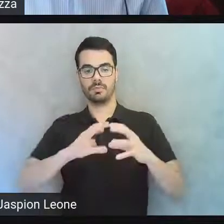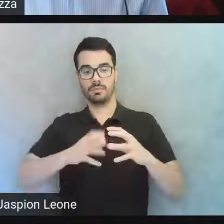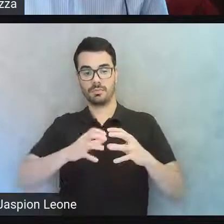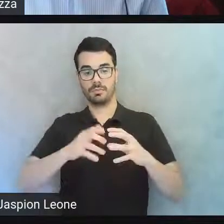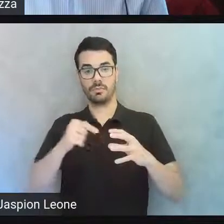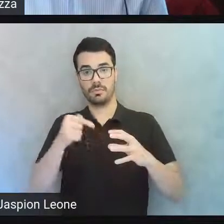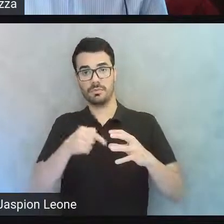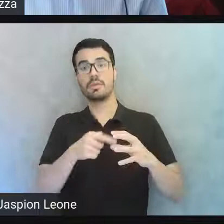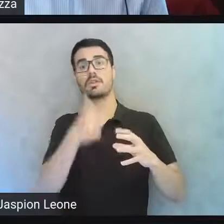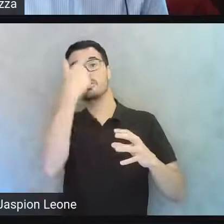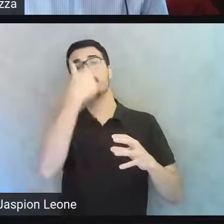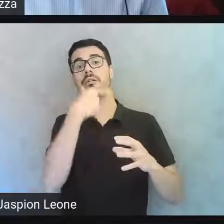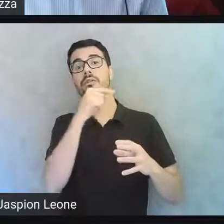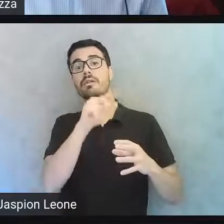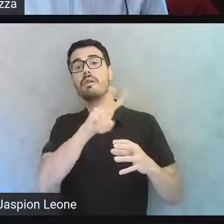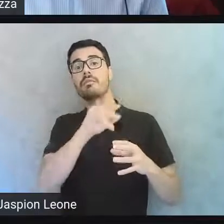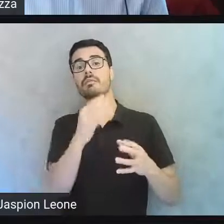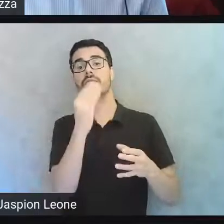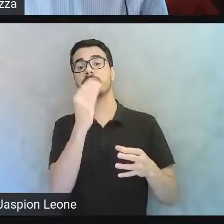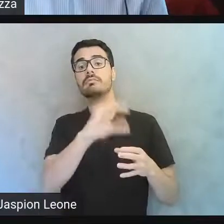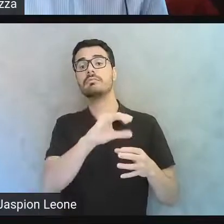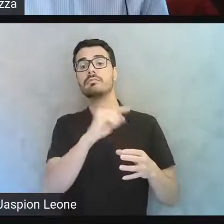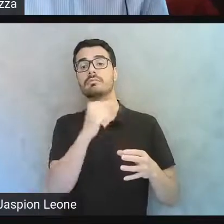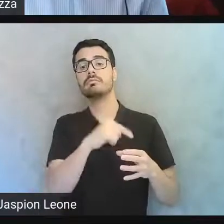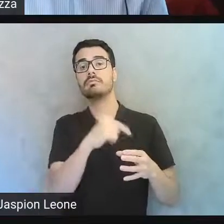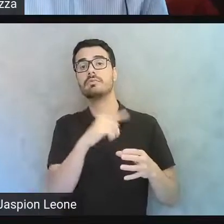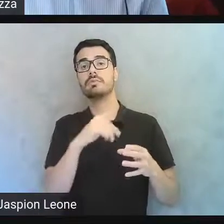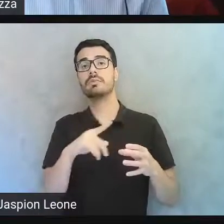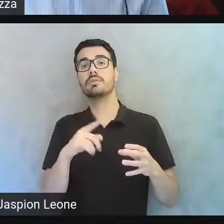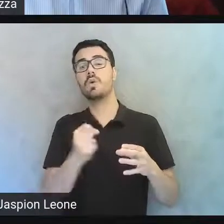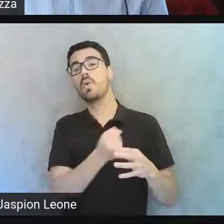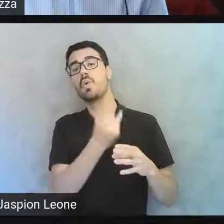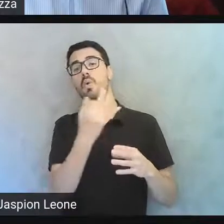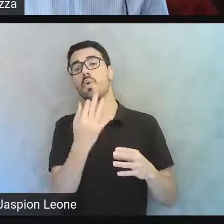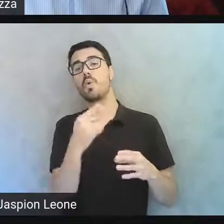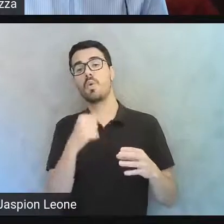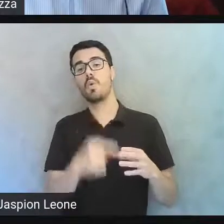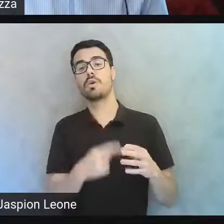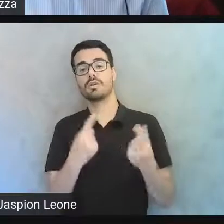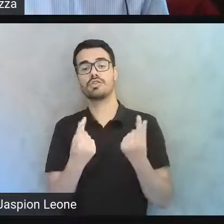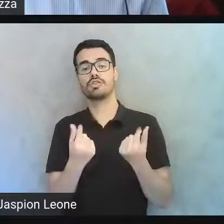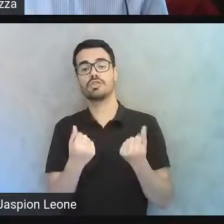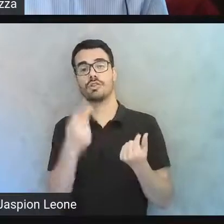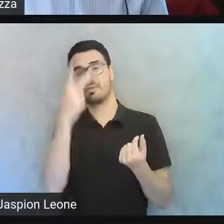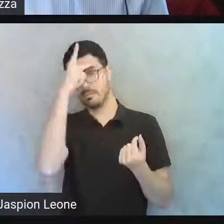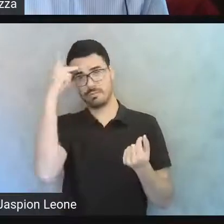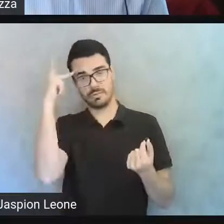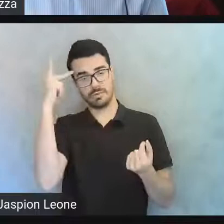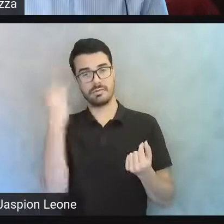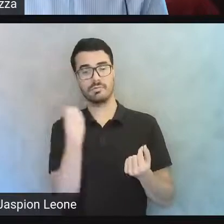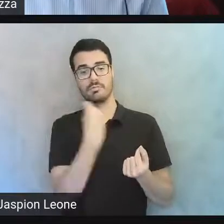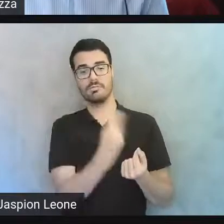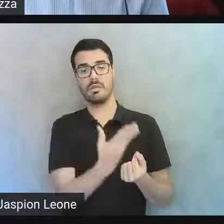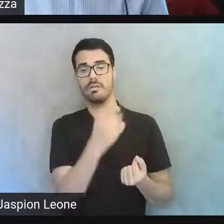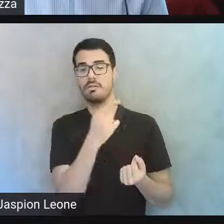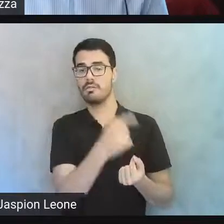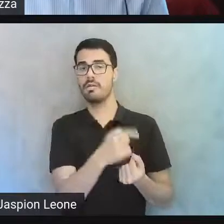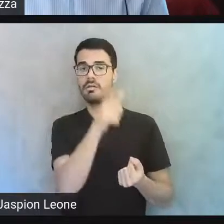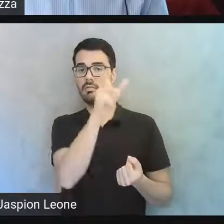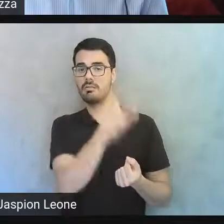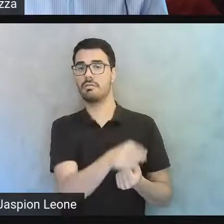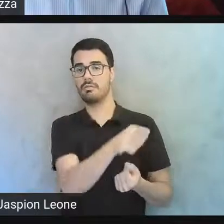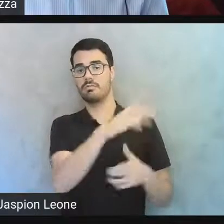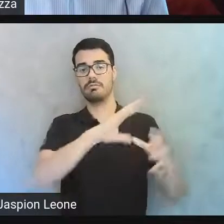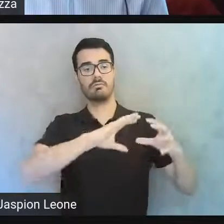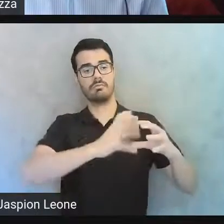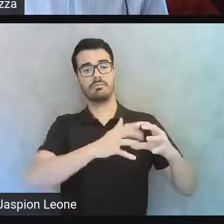vai receber. Porque vai ser uma função de quanto dinheiro as pessoas derem a esse candidato ou a esse partido,